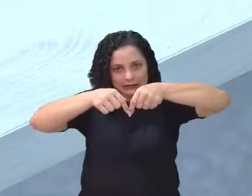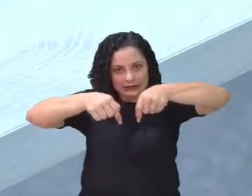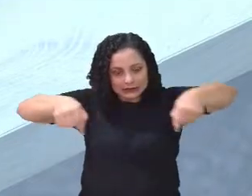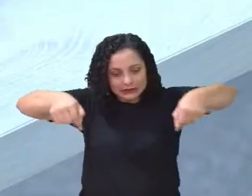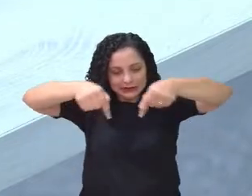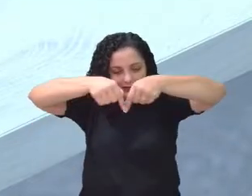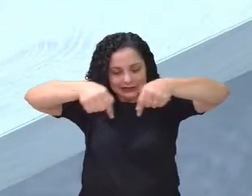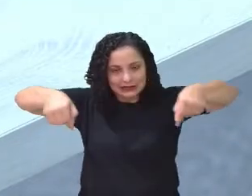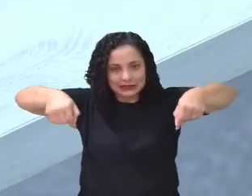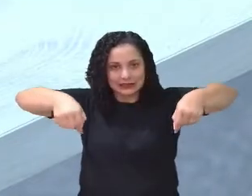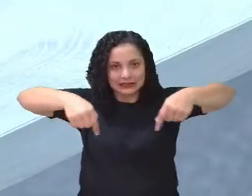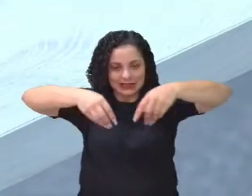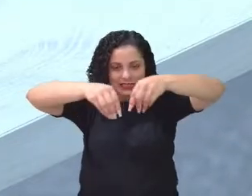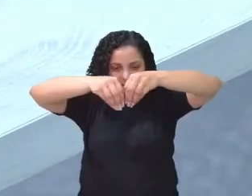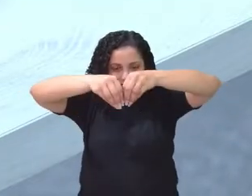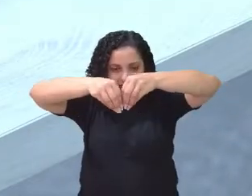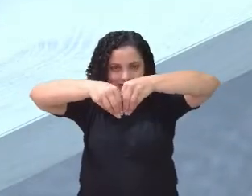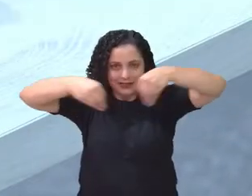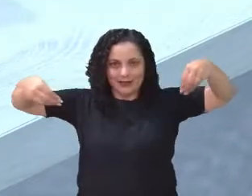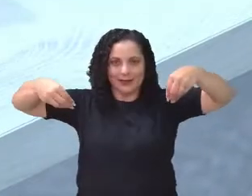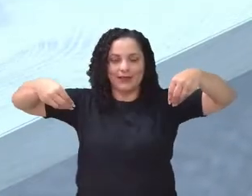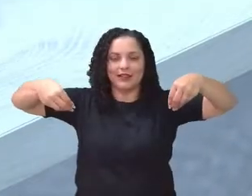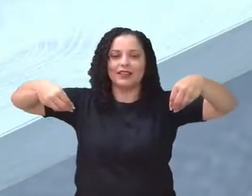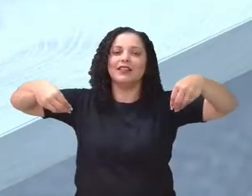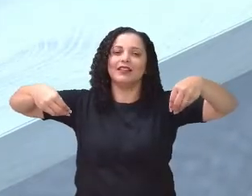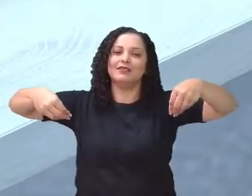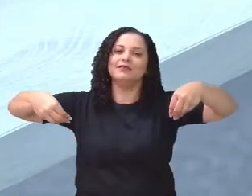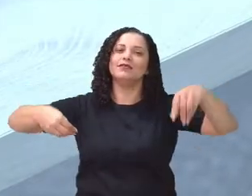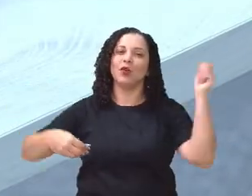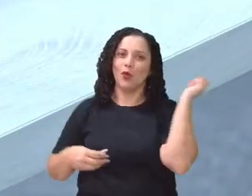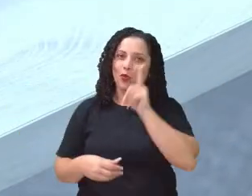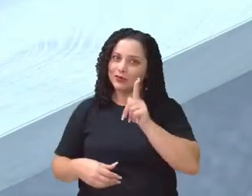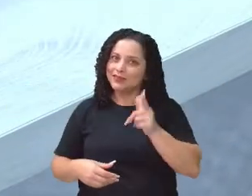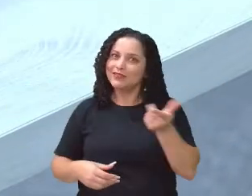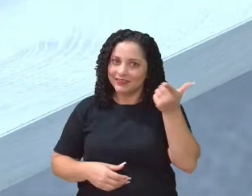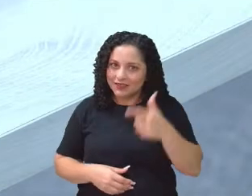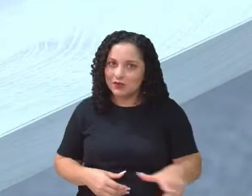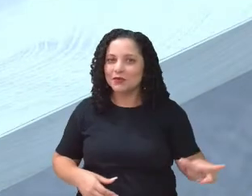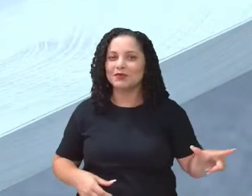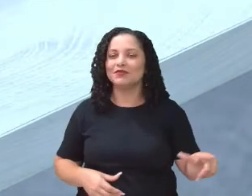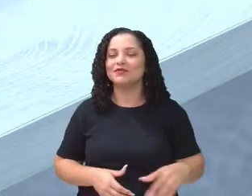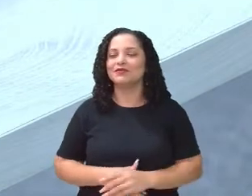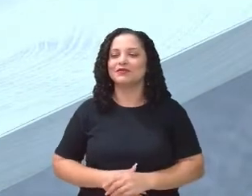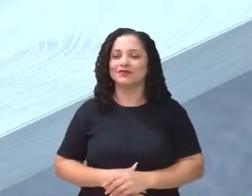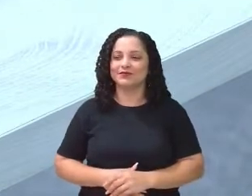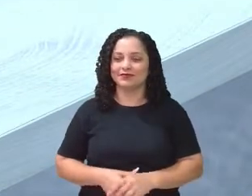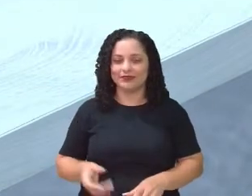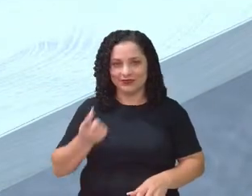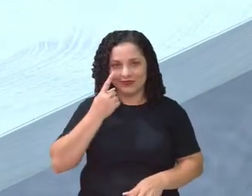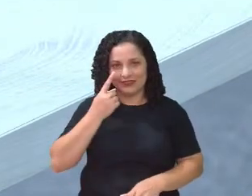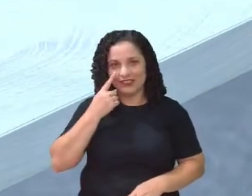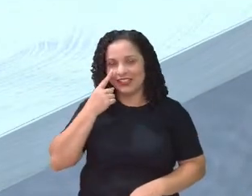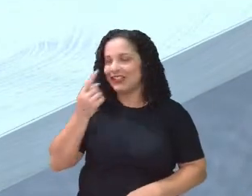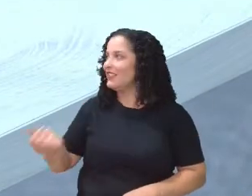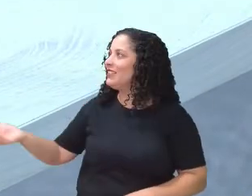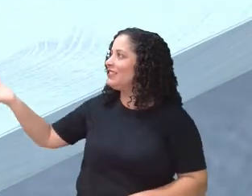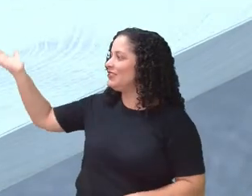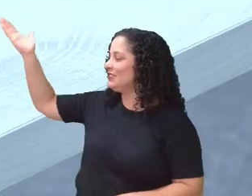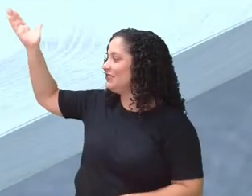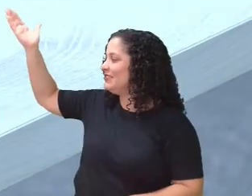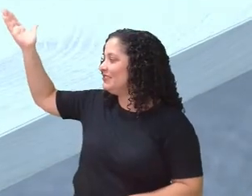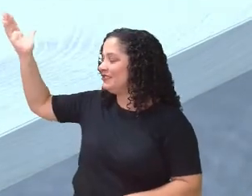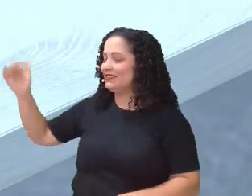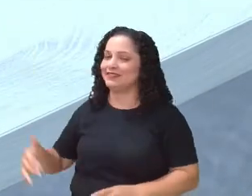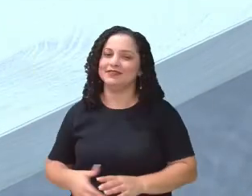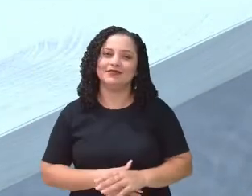também, certo? Espero que dê certo também de novo. Momento de tensão.